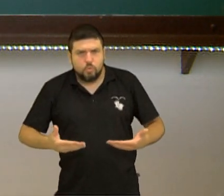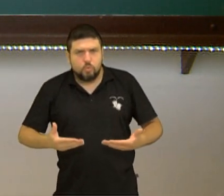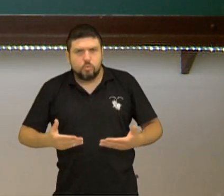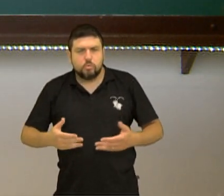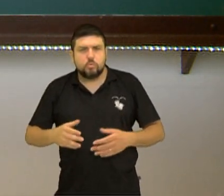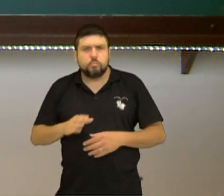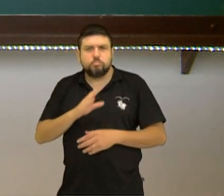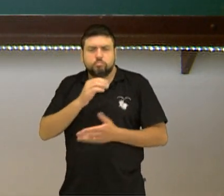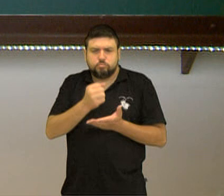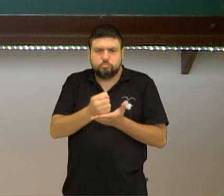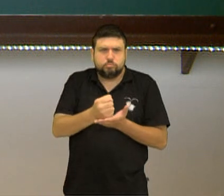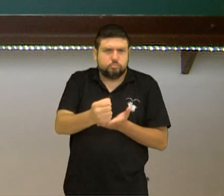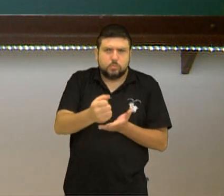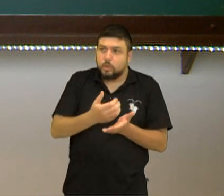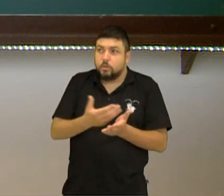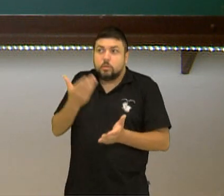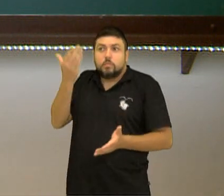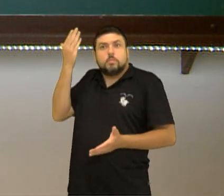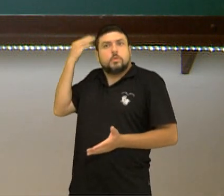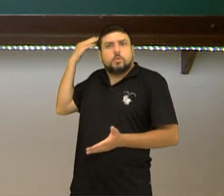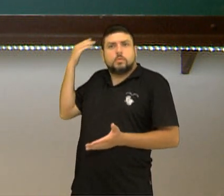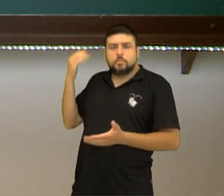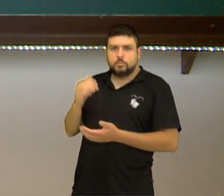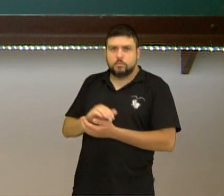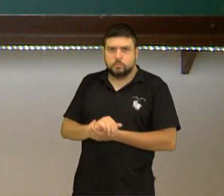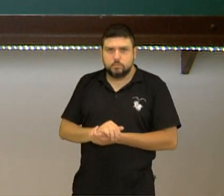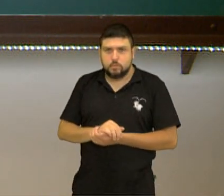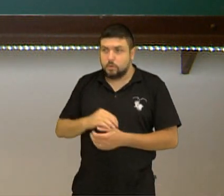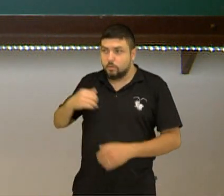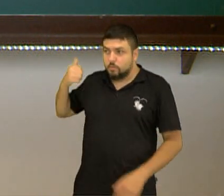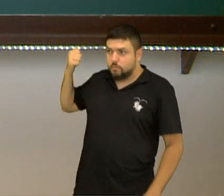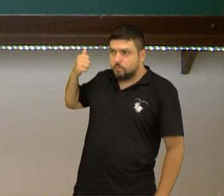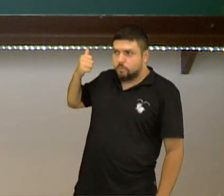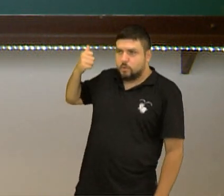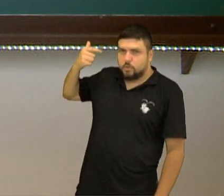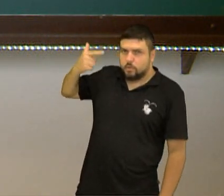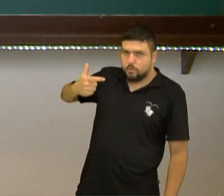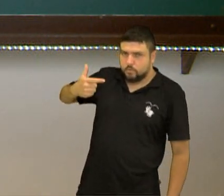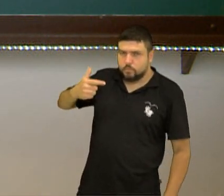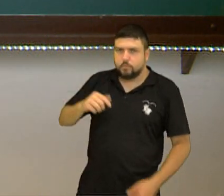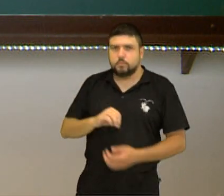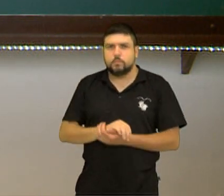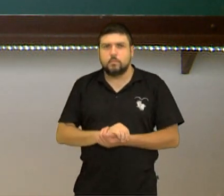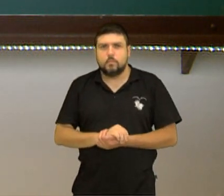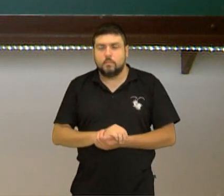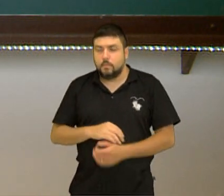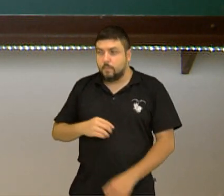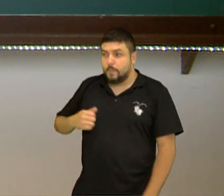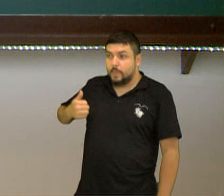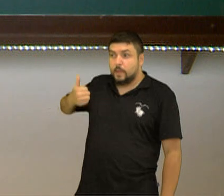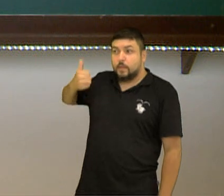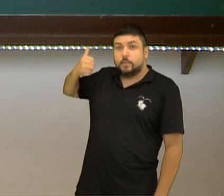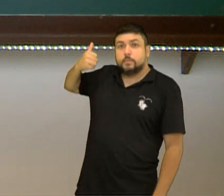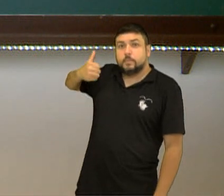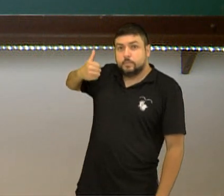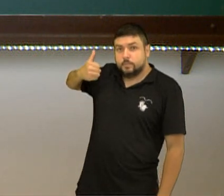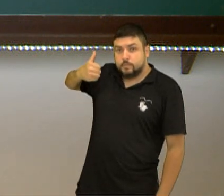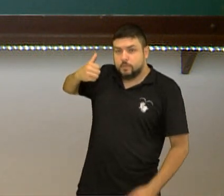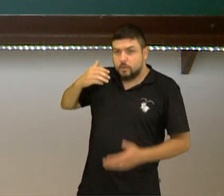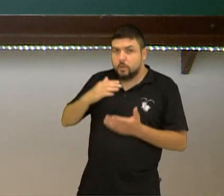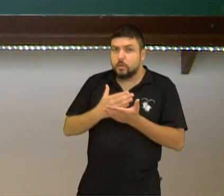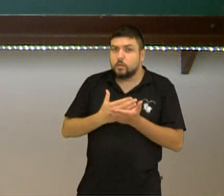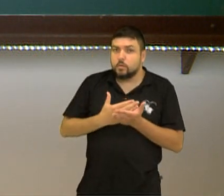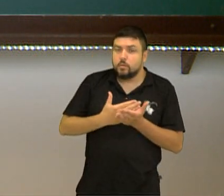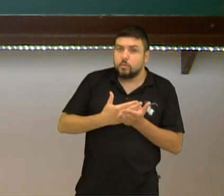não tem nada a ver com o tempo presente. Duas ações. A ação mais antiga, a ação que aconteceu